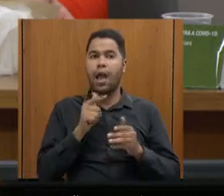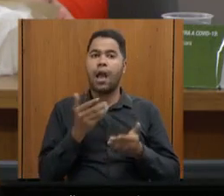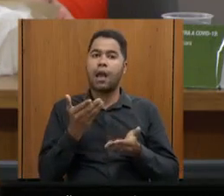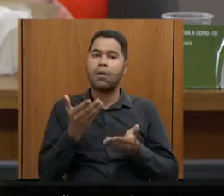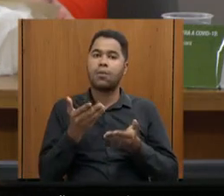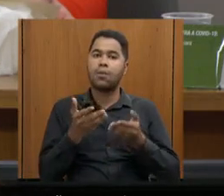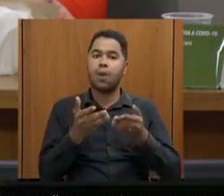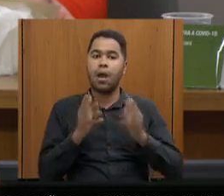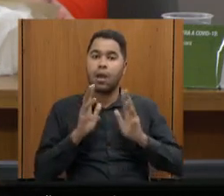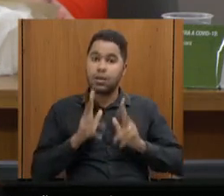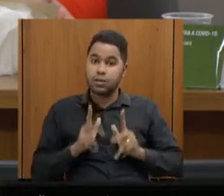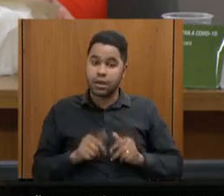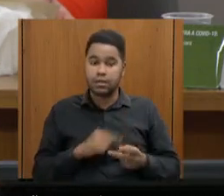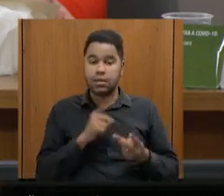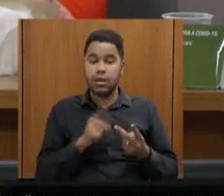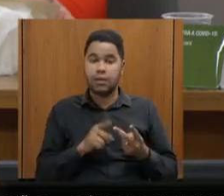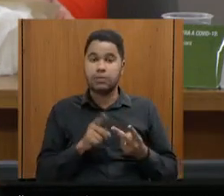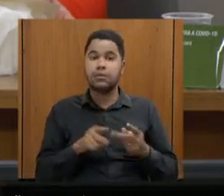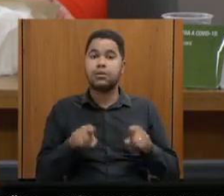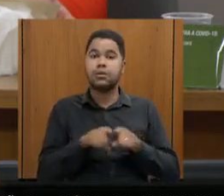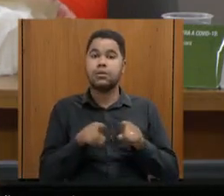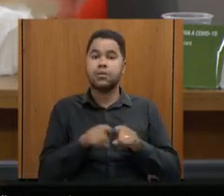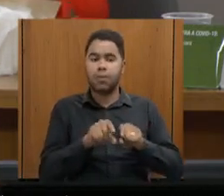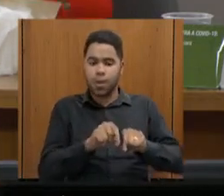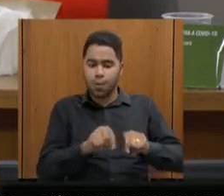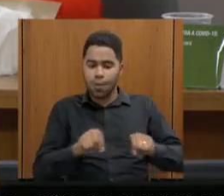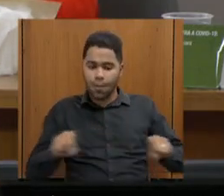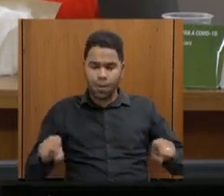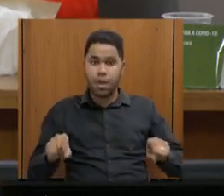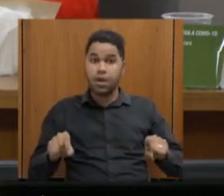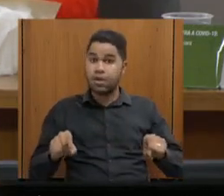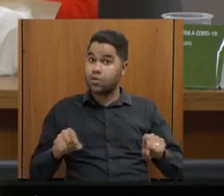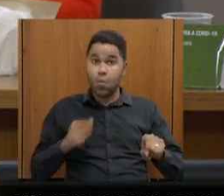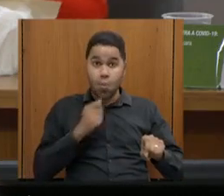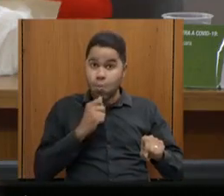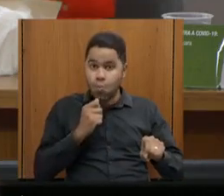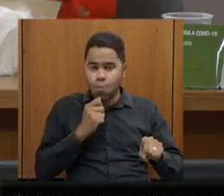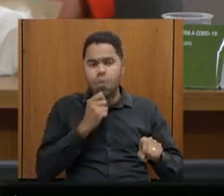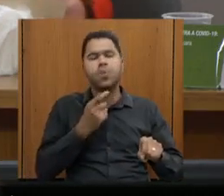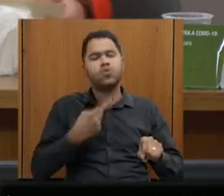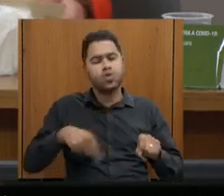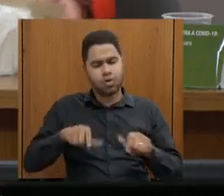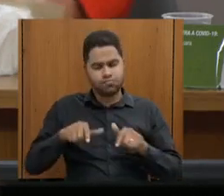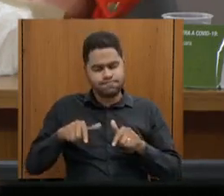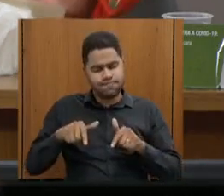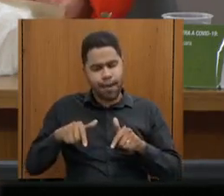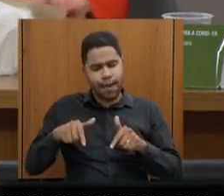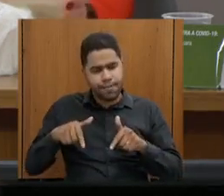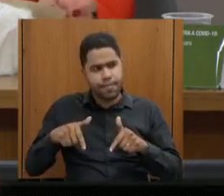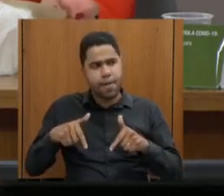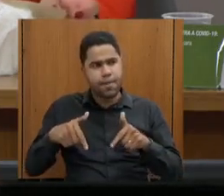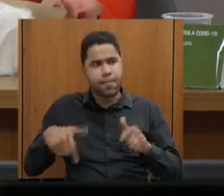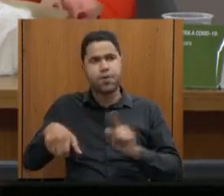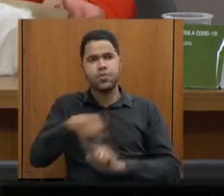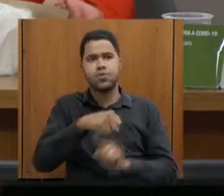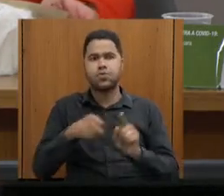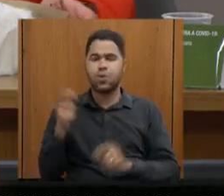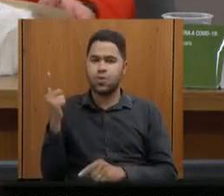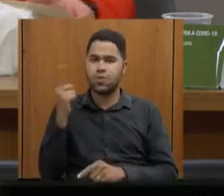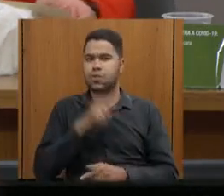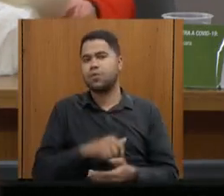Enquanto isso não acontecer não mediremos esforços para que esse objetivo social e